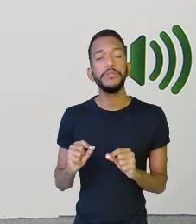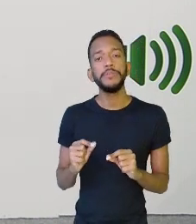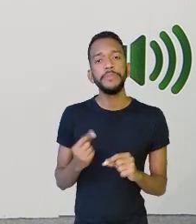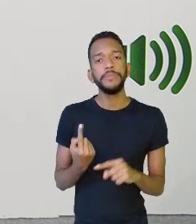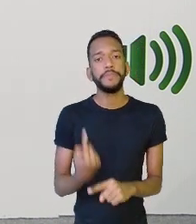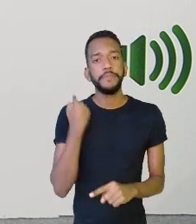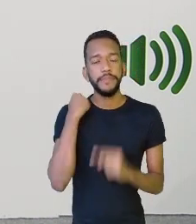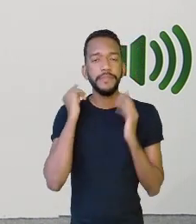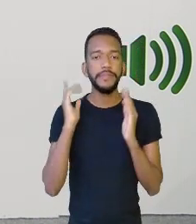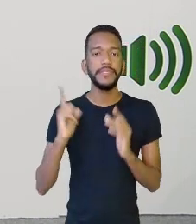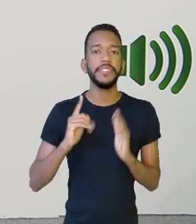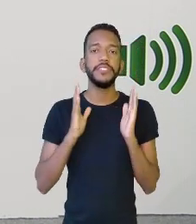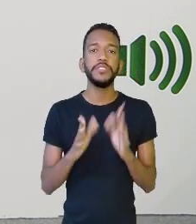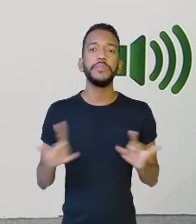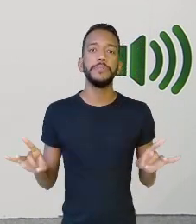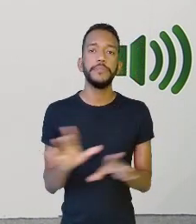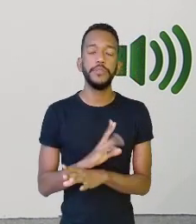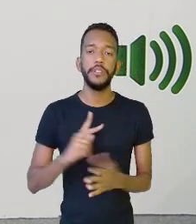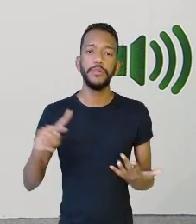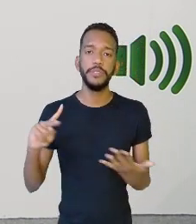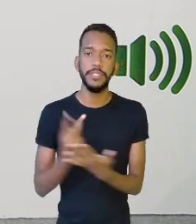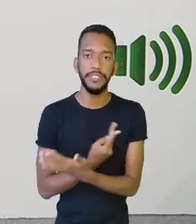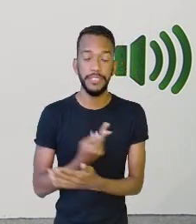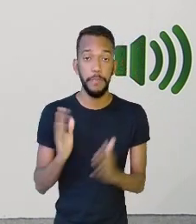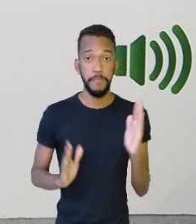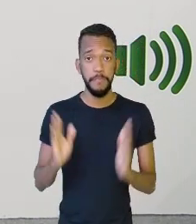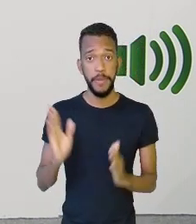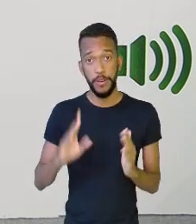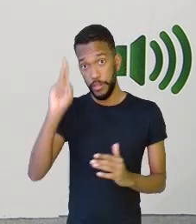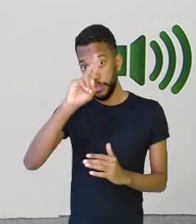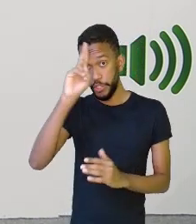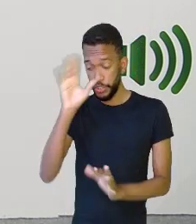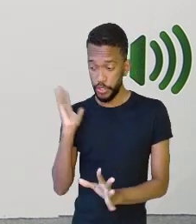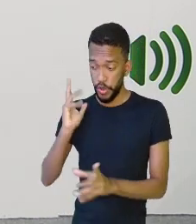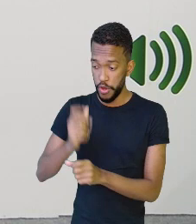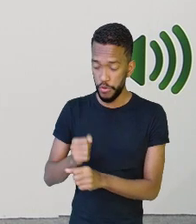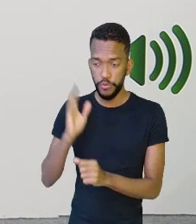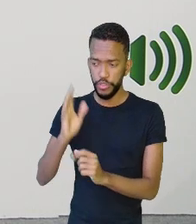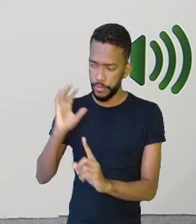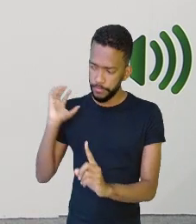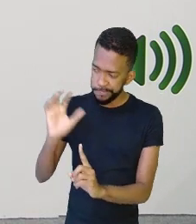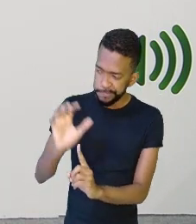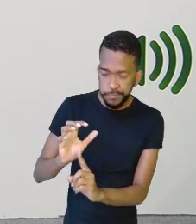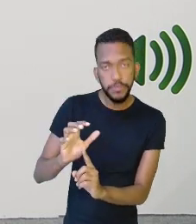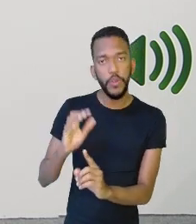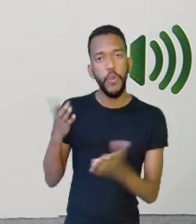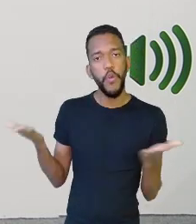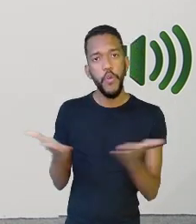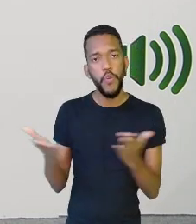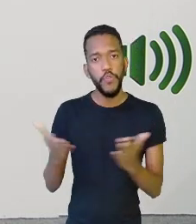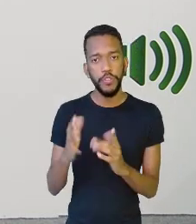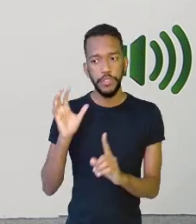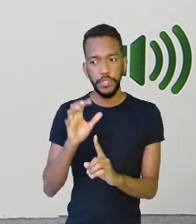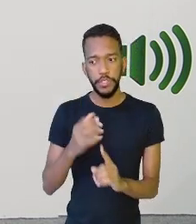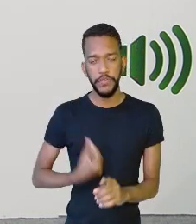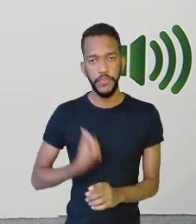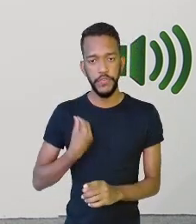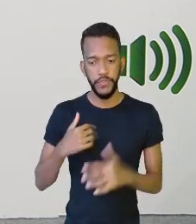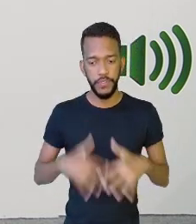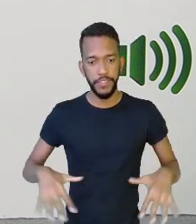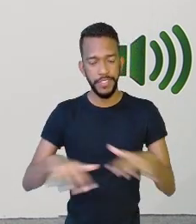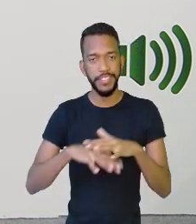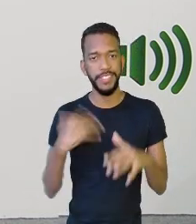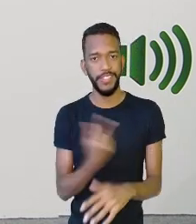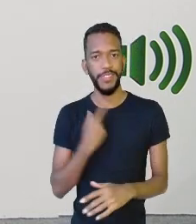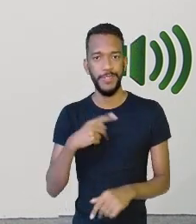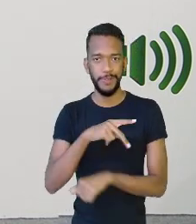estava acontecendo naquele período histórico que influencia até hoje as formas de vida do